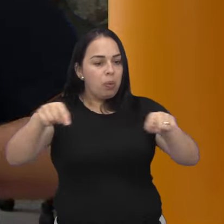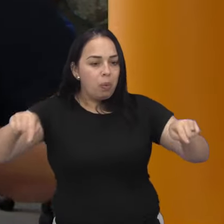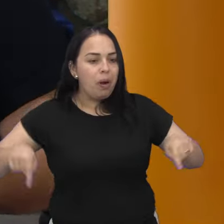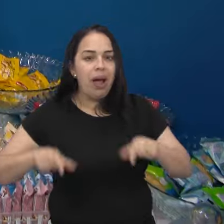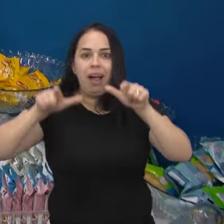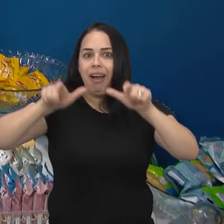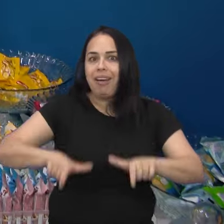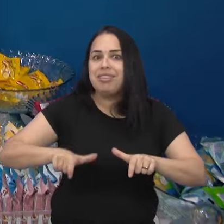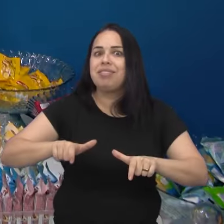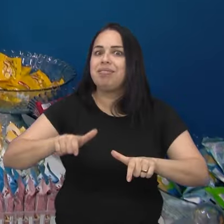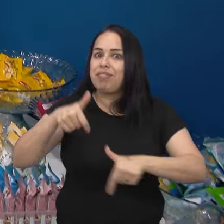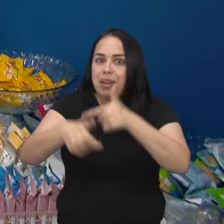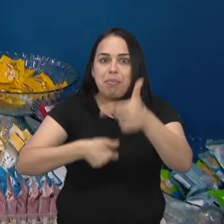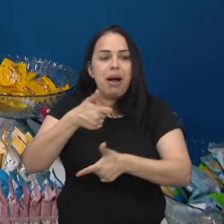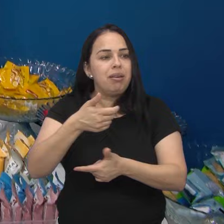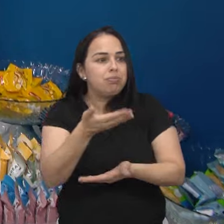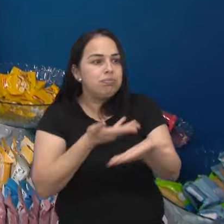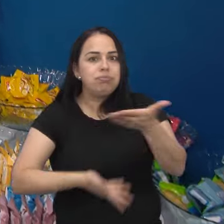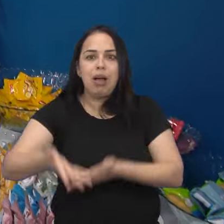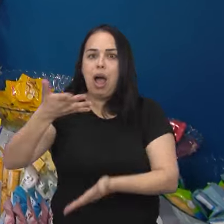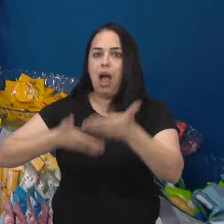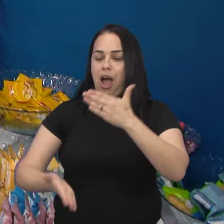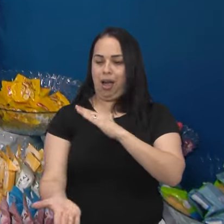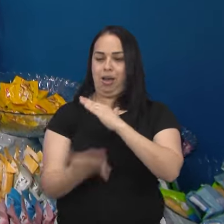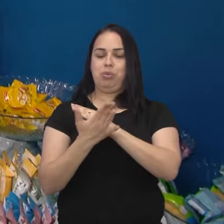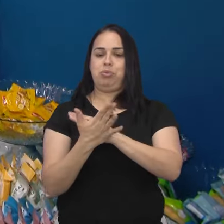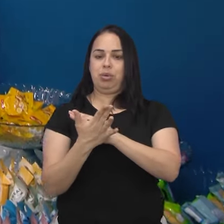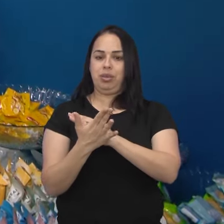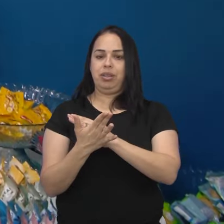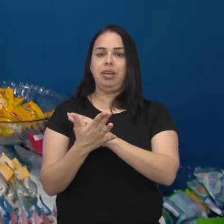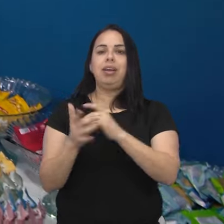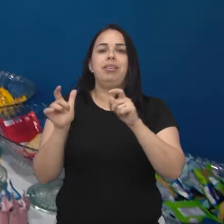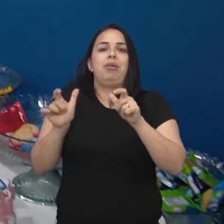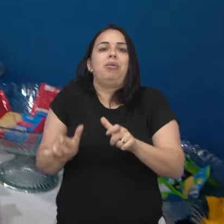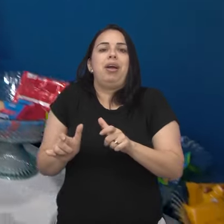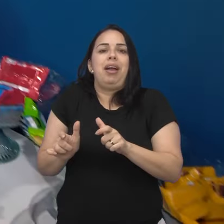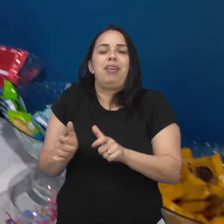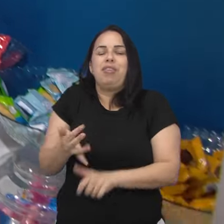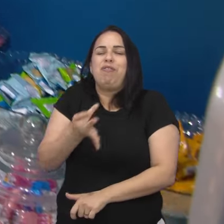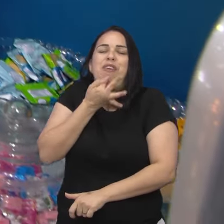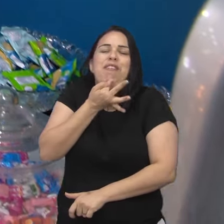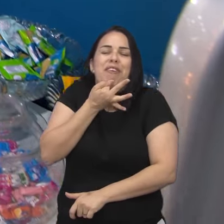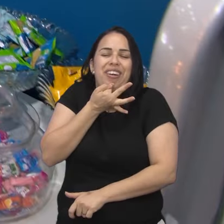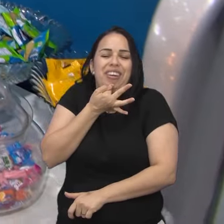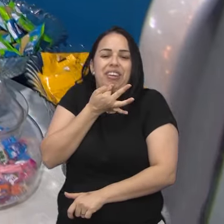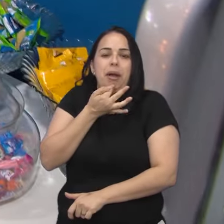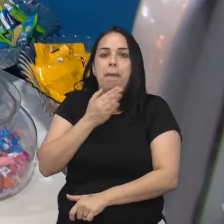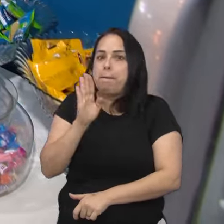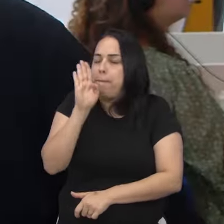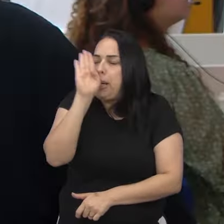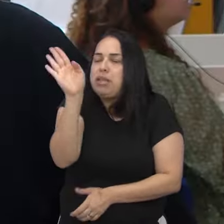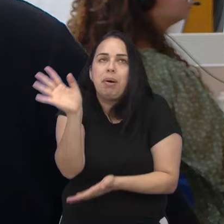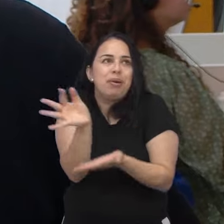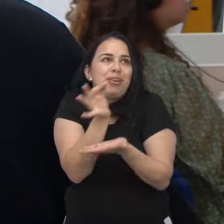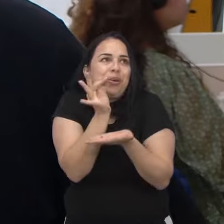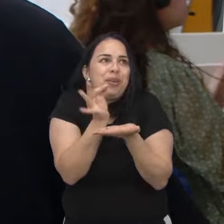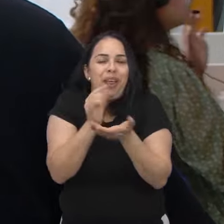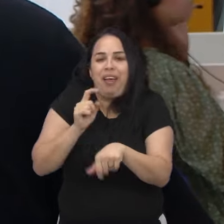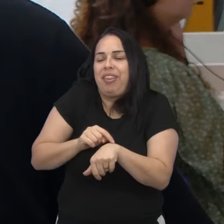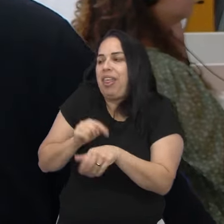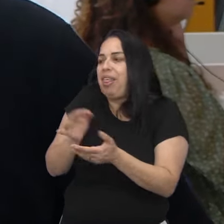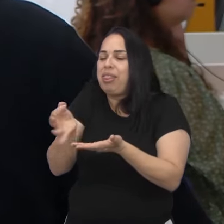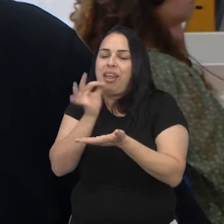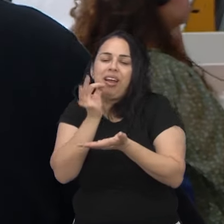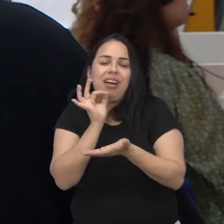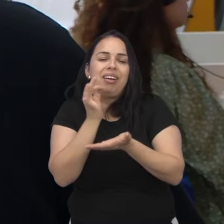empregadores o ambiente de trabalho amigável também ajudou e ele tem até um local Favorito principalmente a